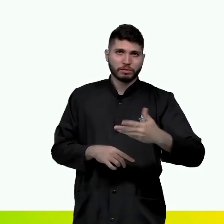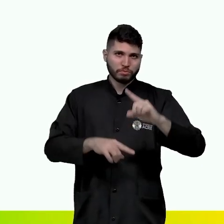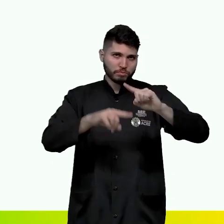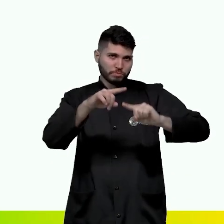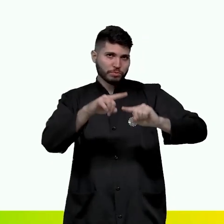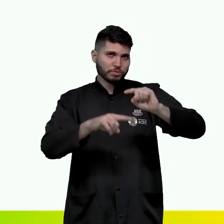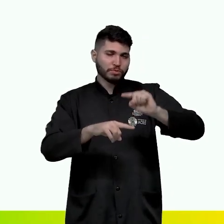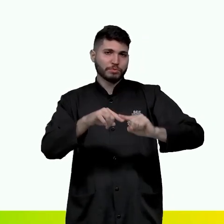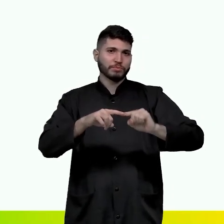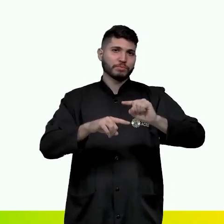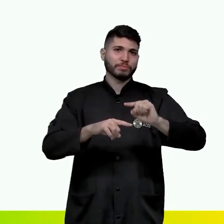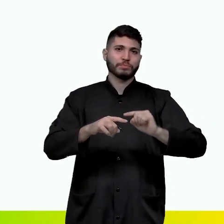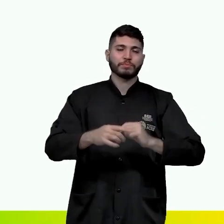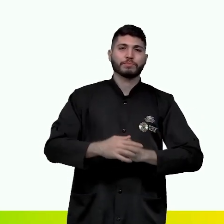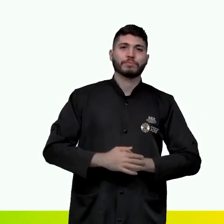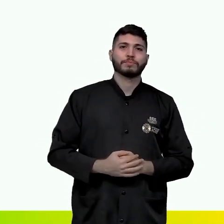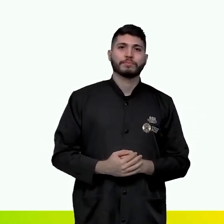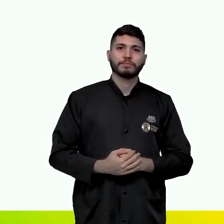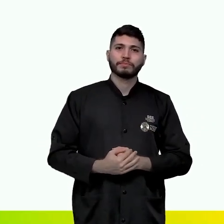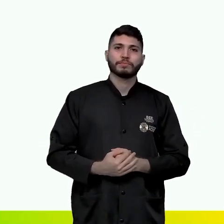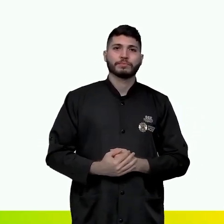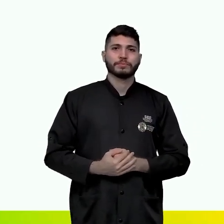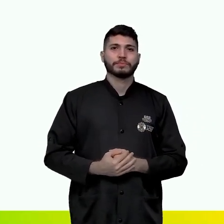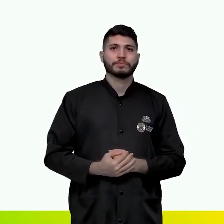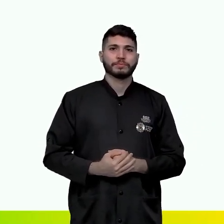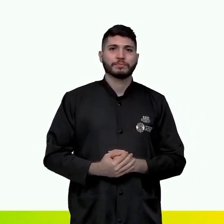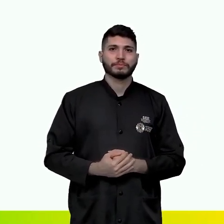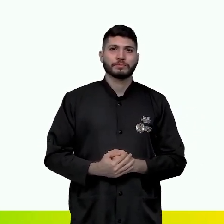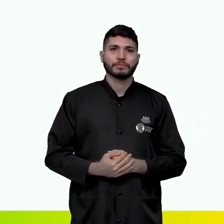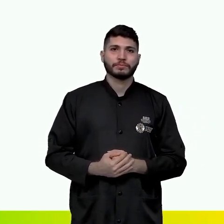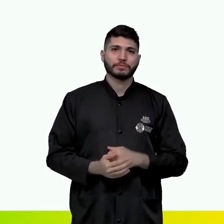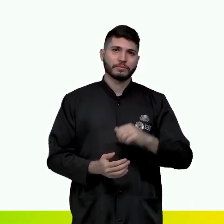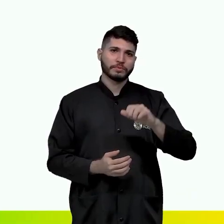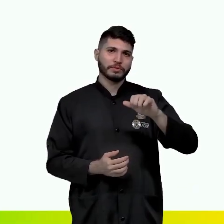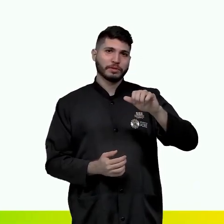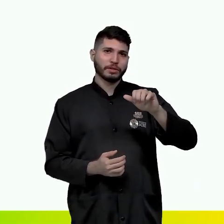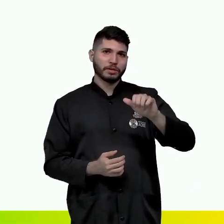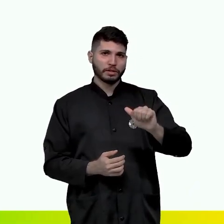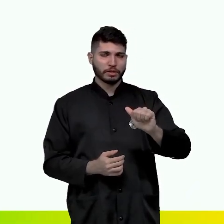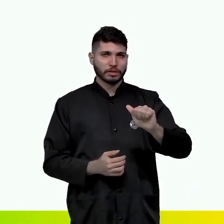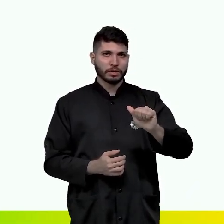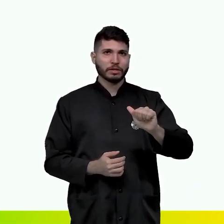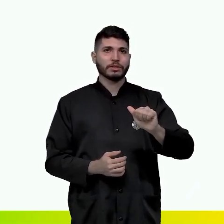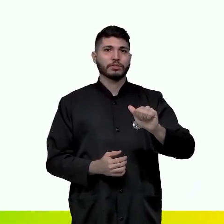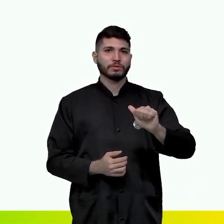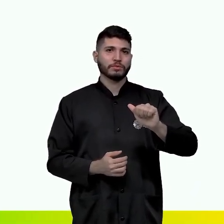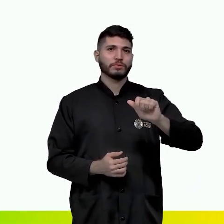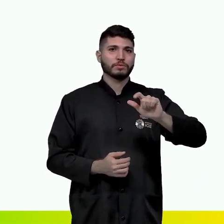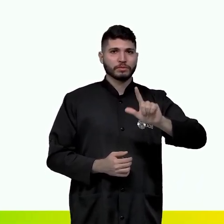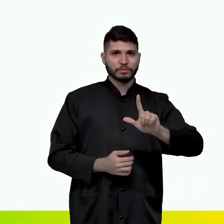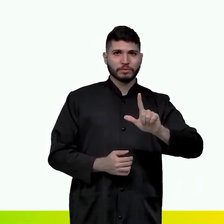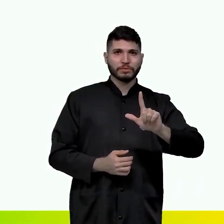dos hexágonos, são 2. Você faz essa multiplicação.